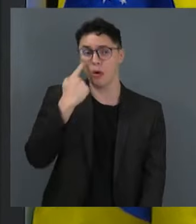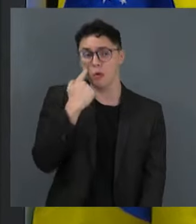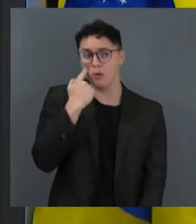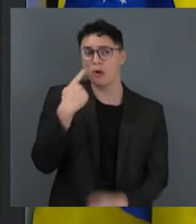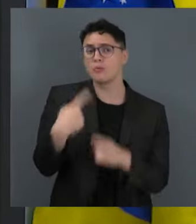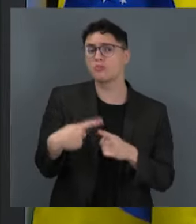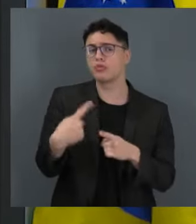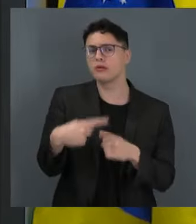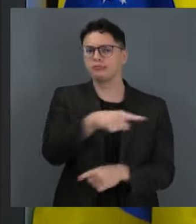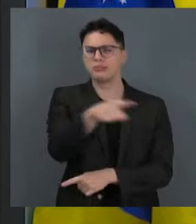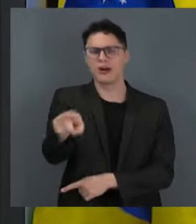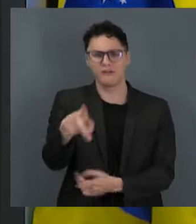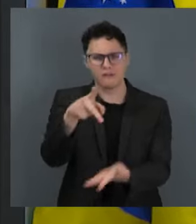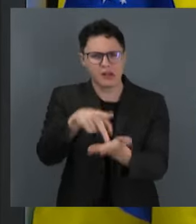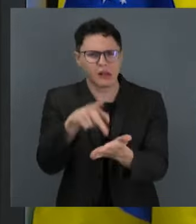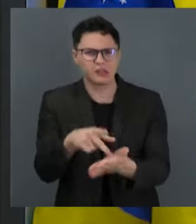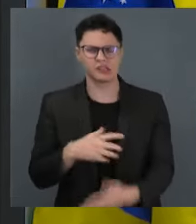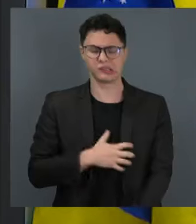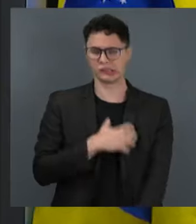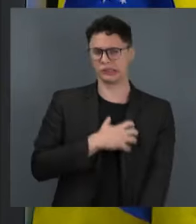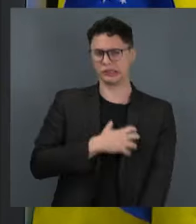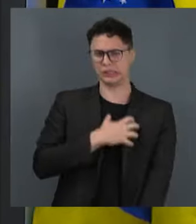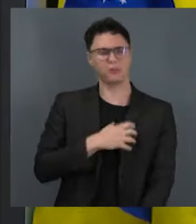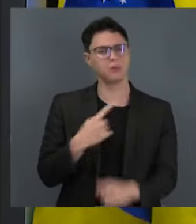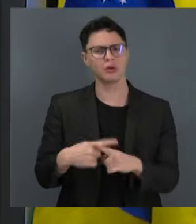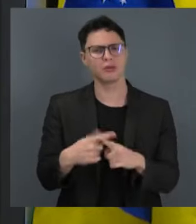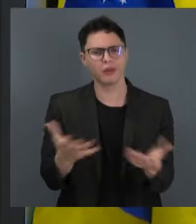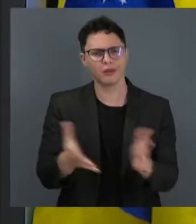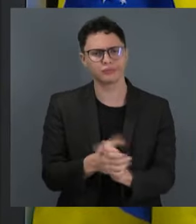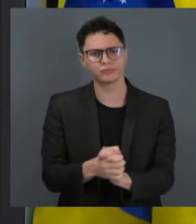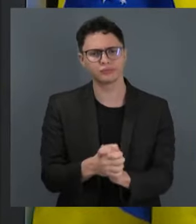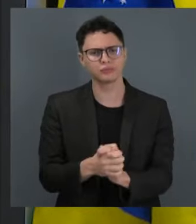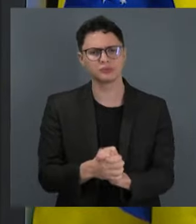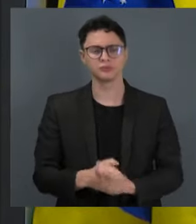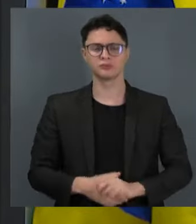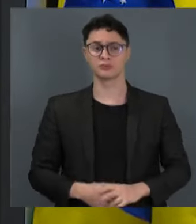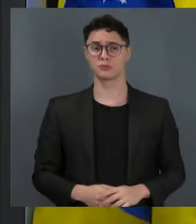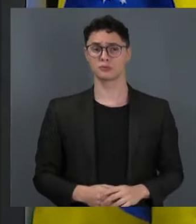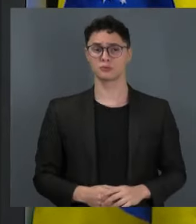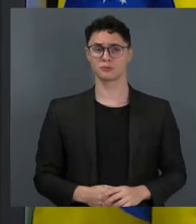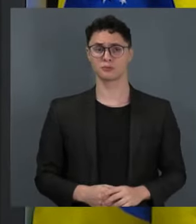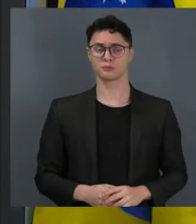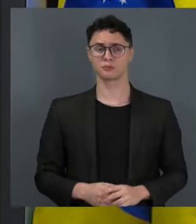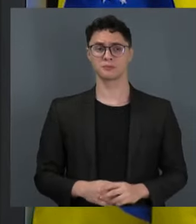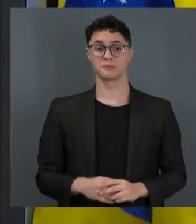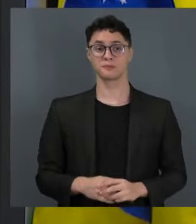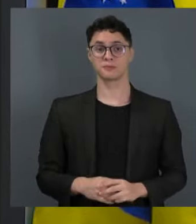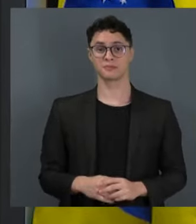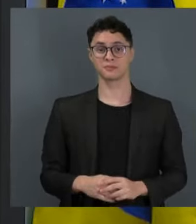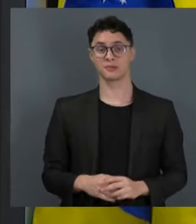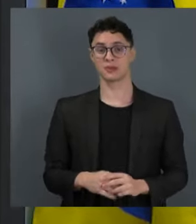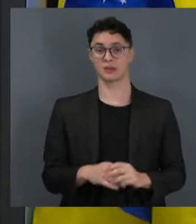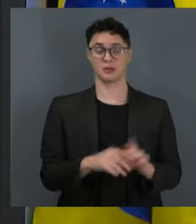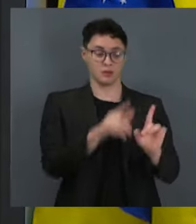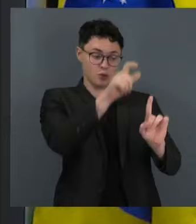verdade incomoda tanta gente e essa cidadã